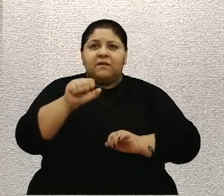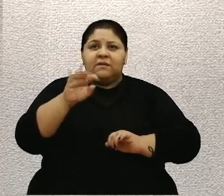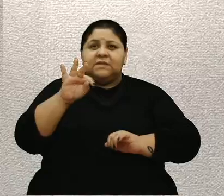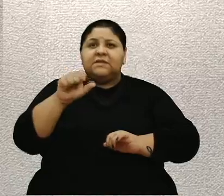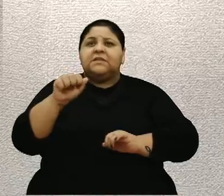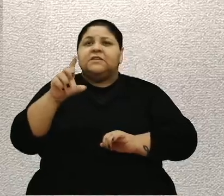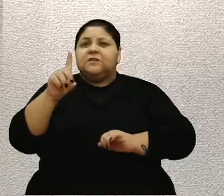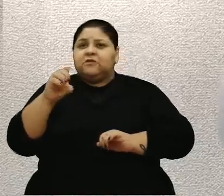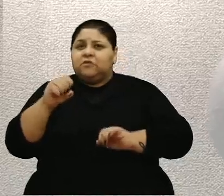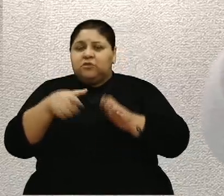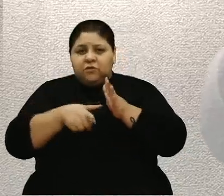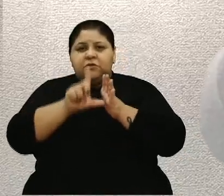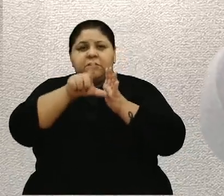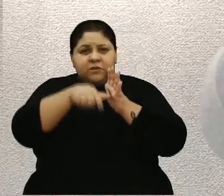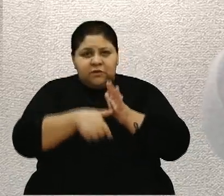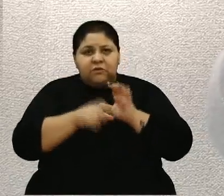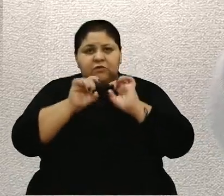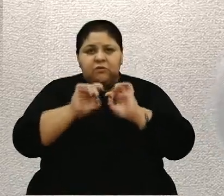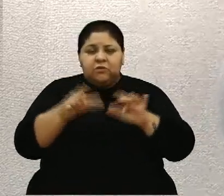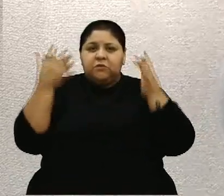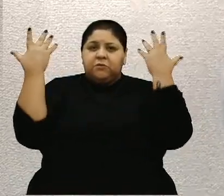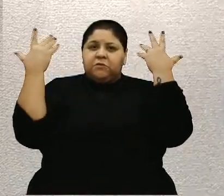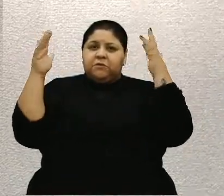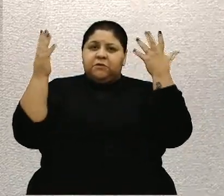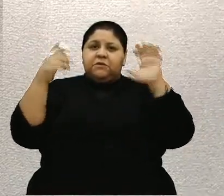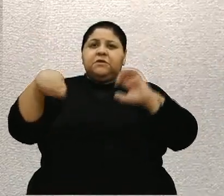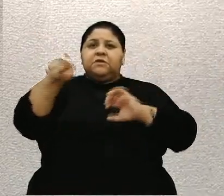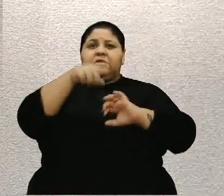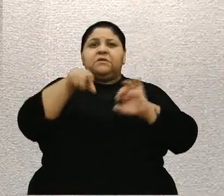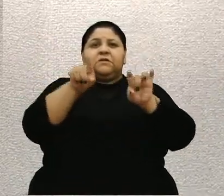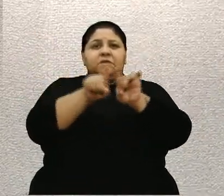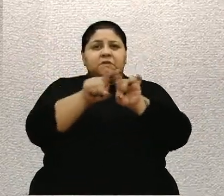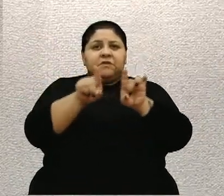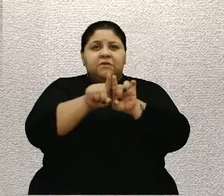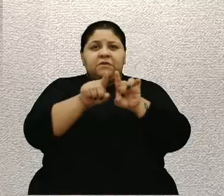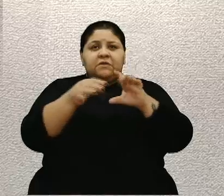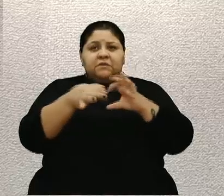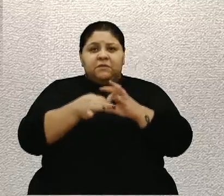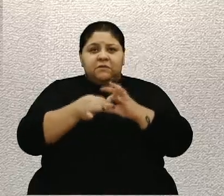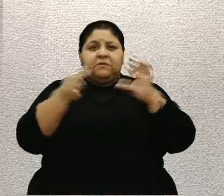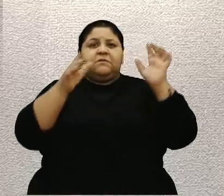Depois? Tá, então, só parabenizar e dizer que a gente também fica à disposição, meu